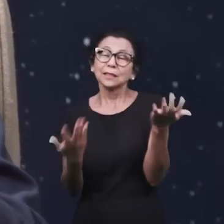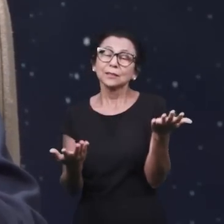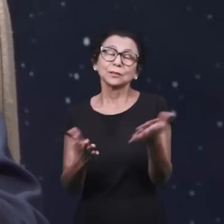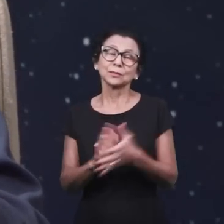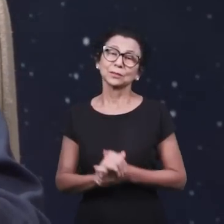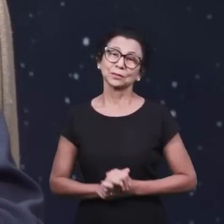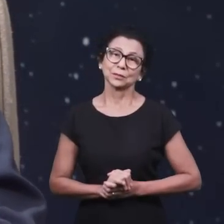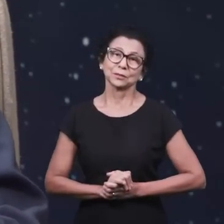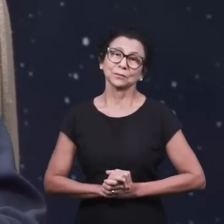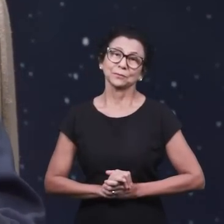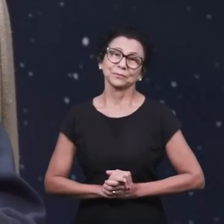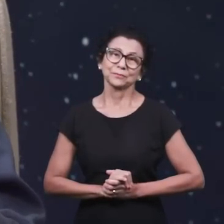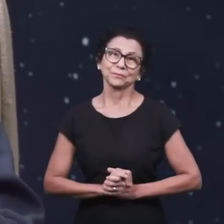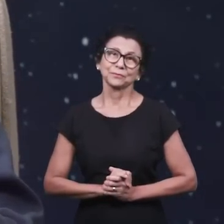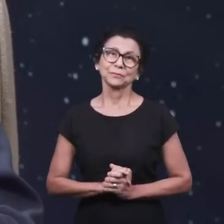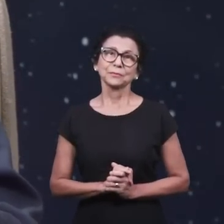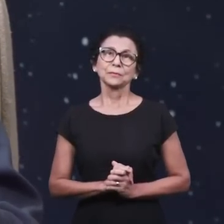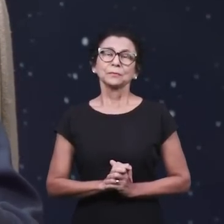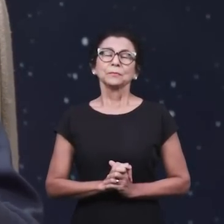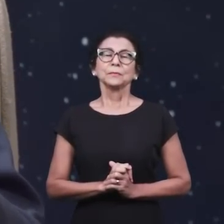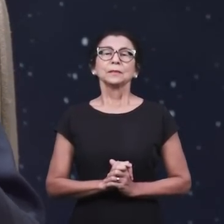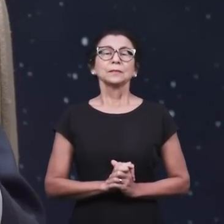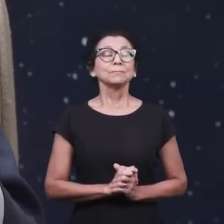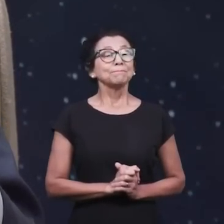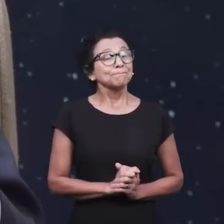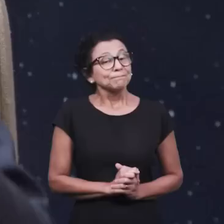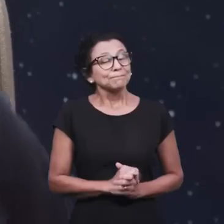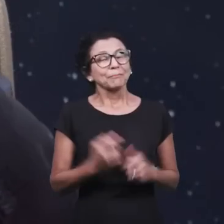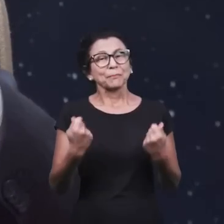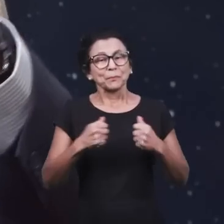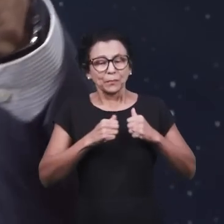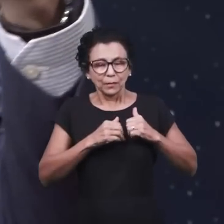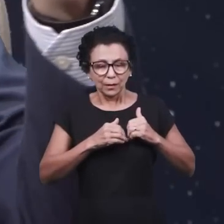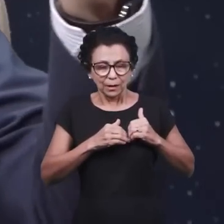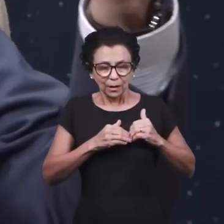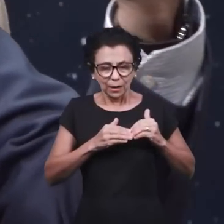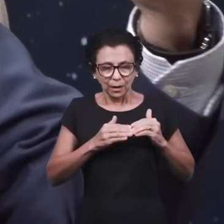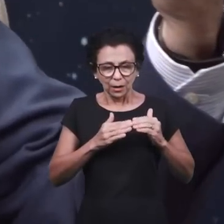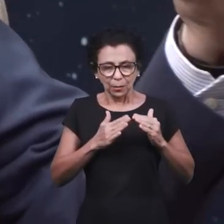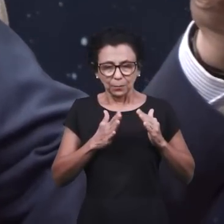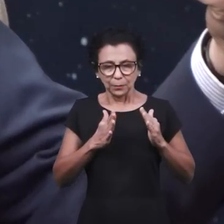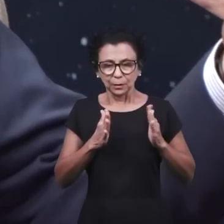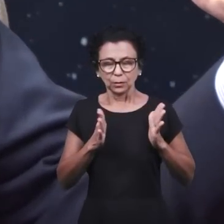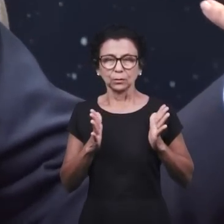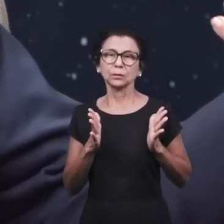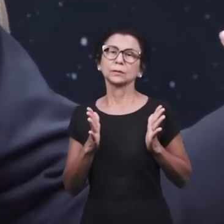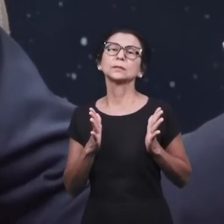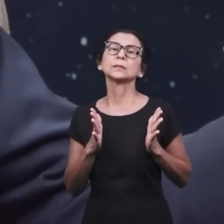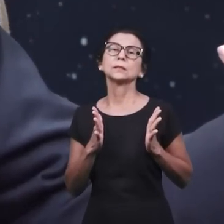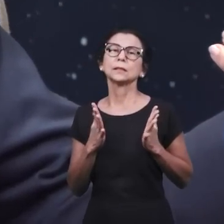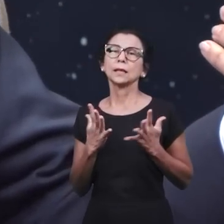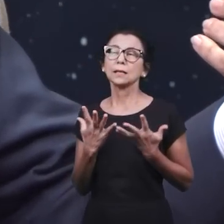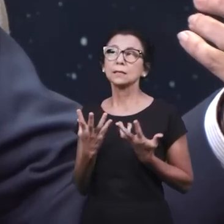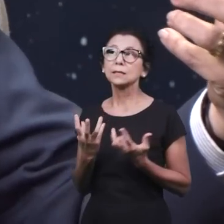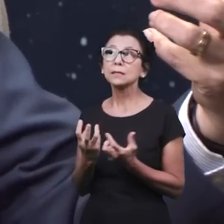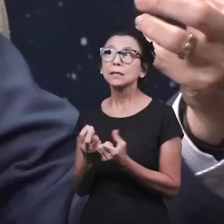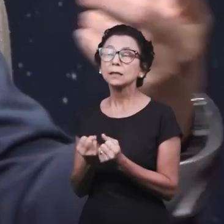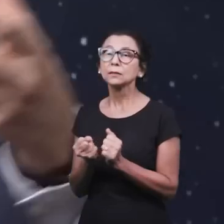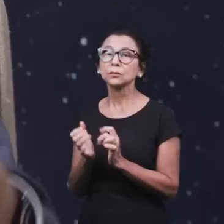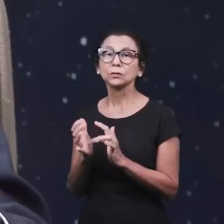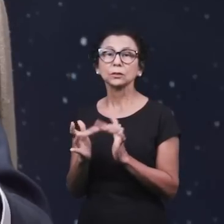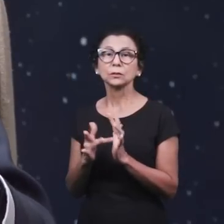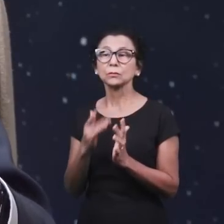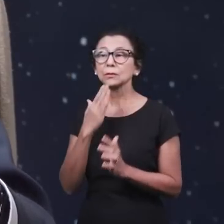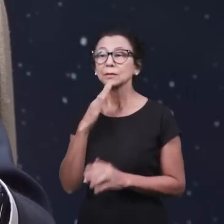bastando que você, inclusive, abra o seu coração, se volte para o Salvador